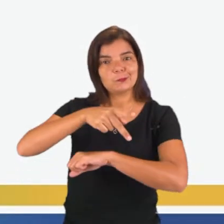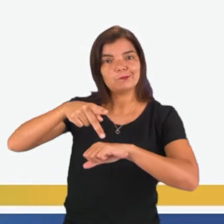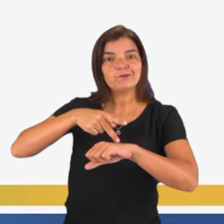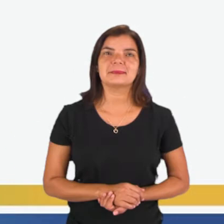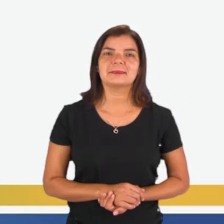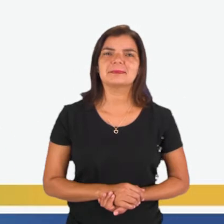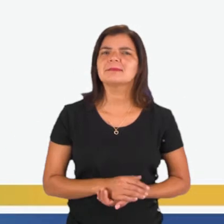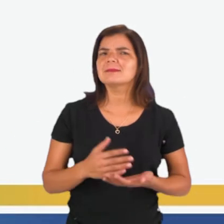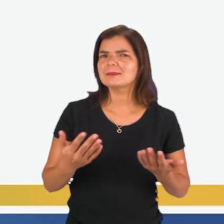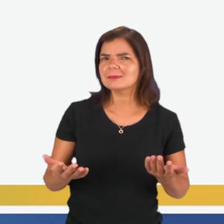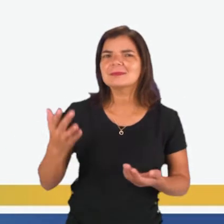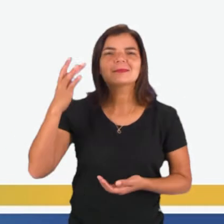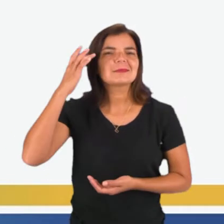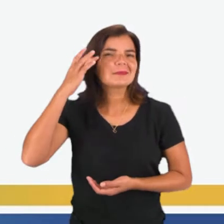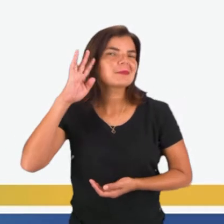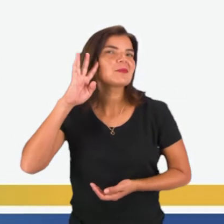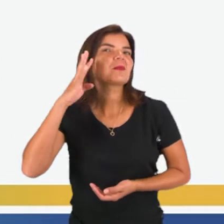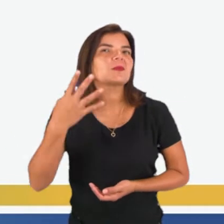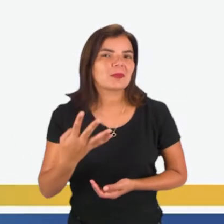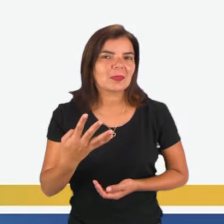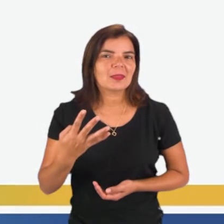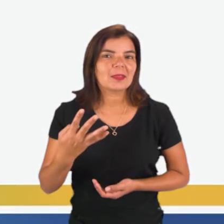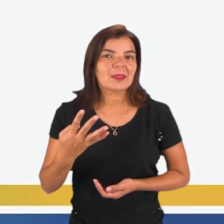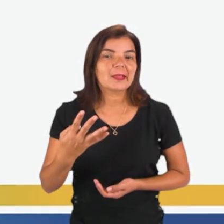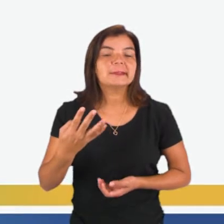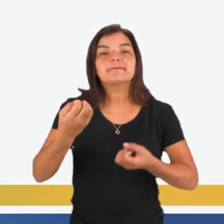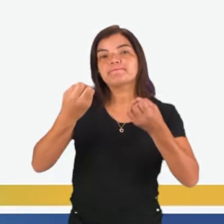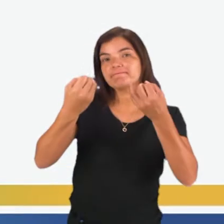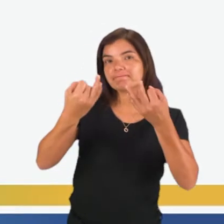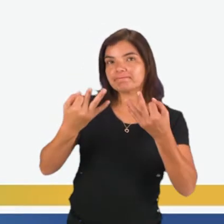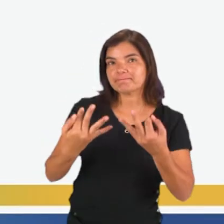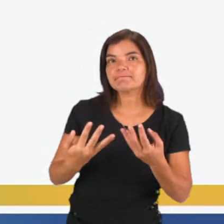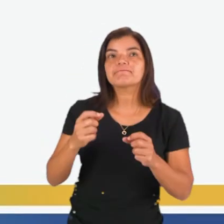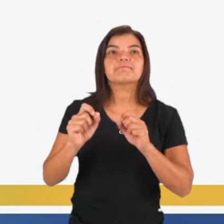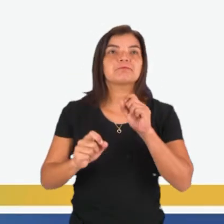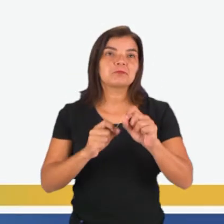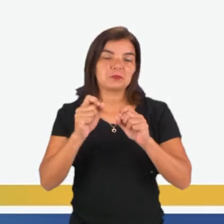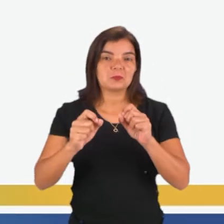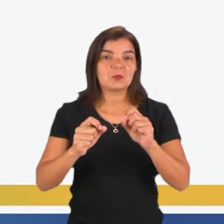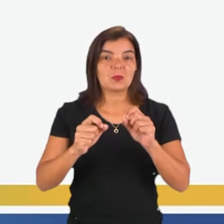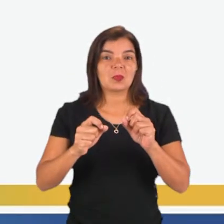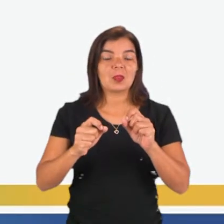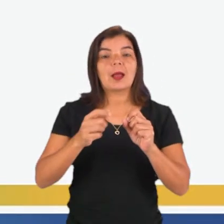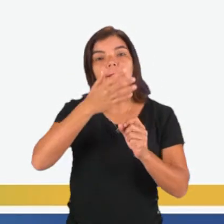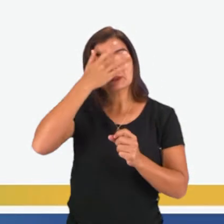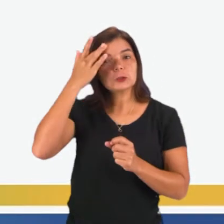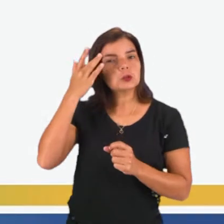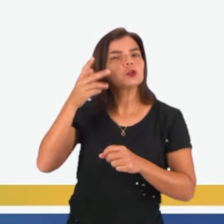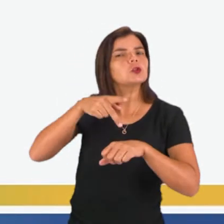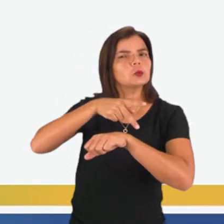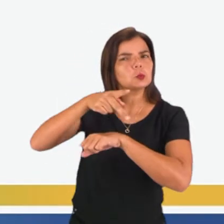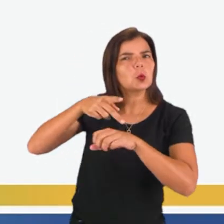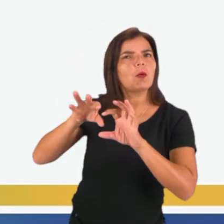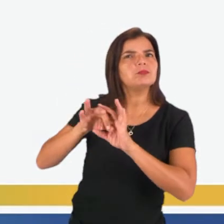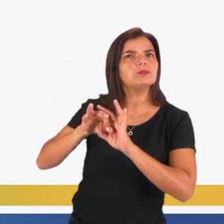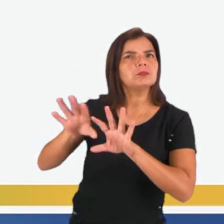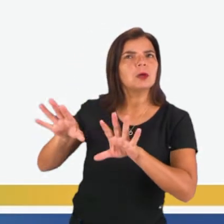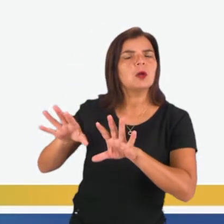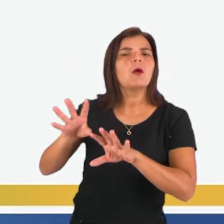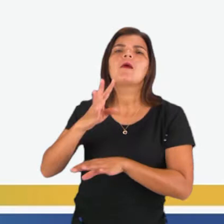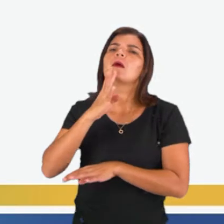e amarela. Mas será que essa é a solução? Vale ressaltar que muitos dos que deixam o país